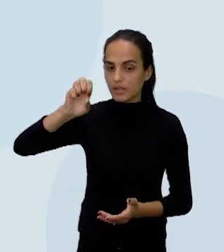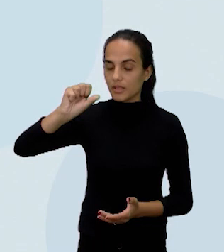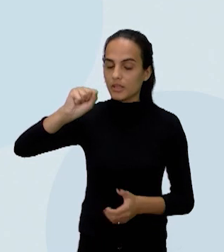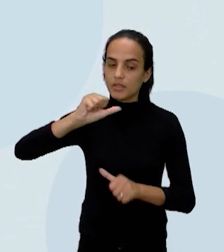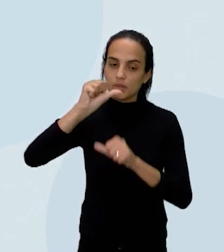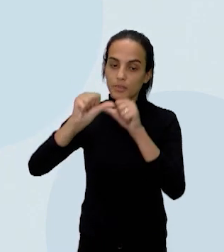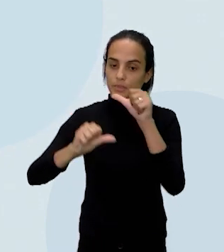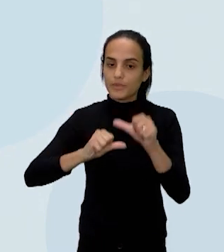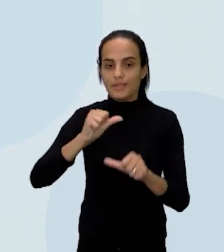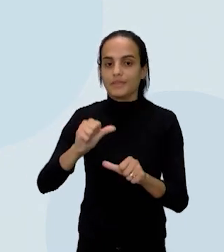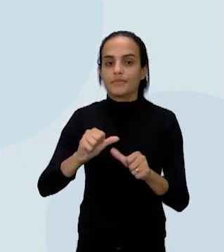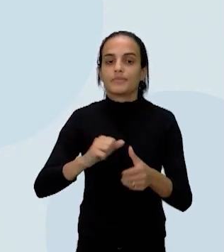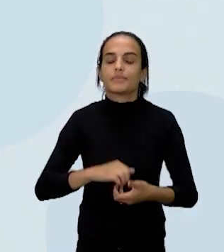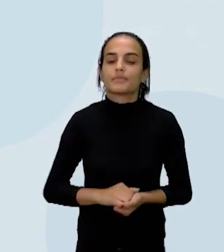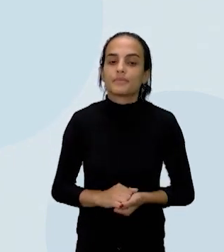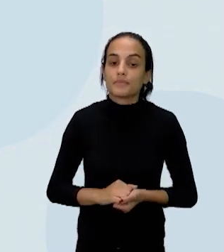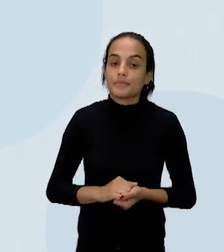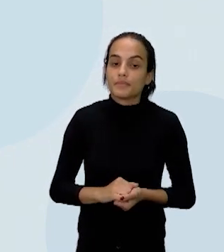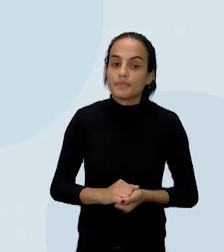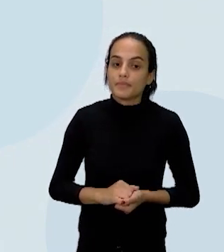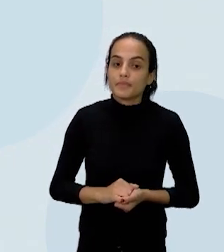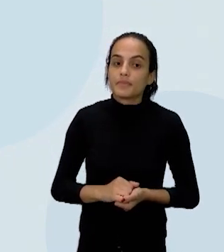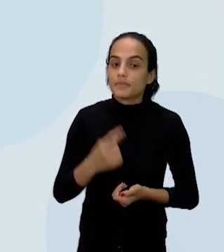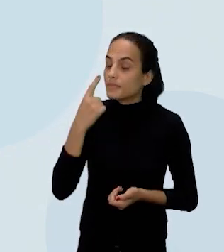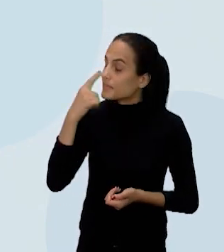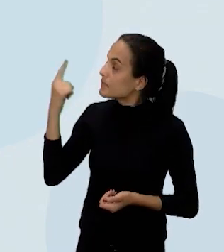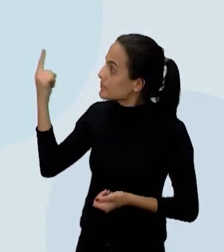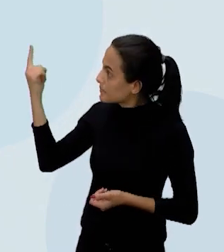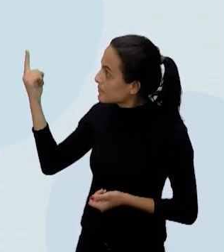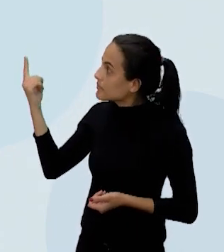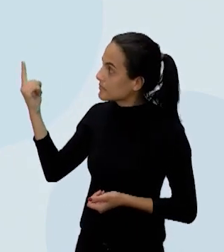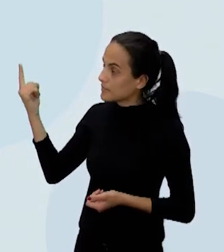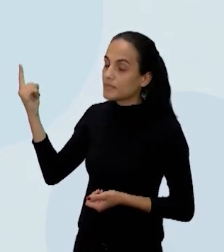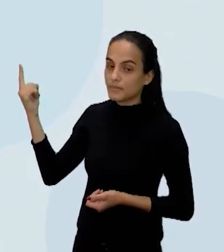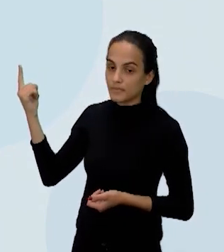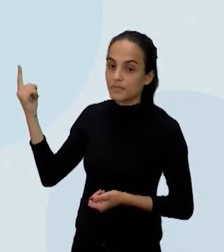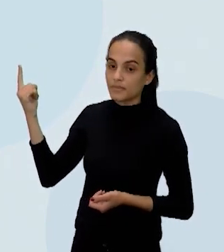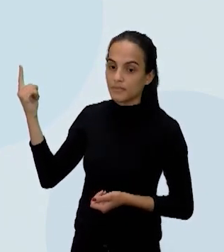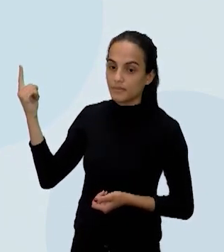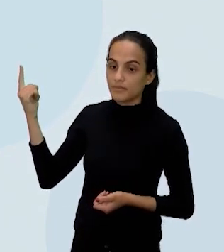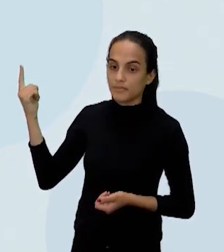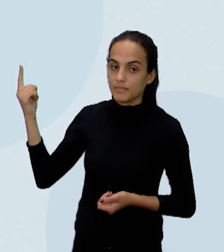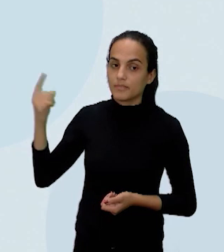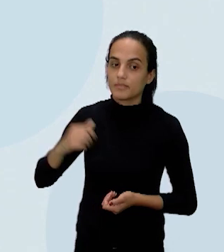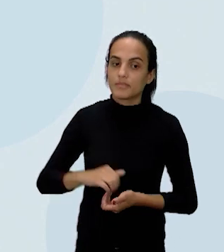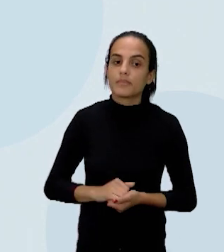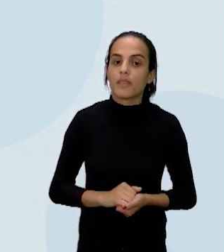fórmula. Então, seria mais ou menos o que eu estou colocando para vocês